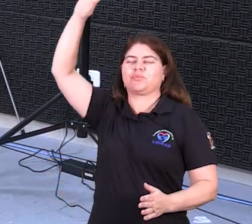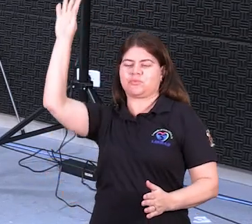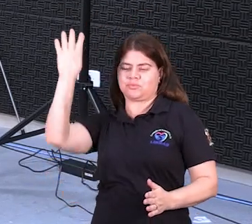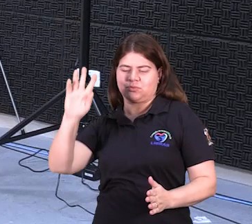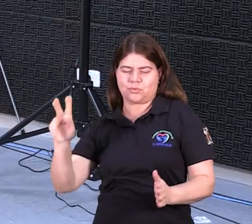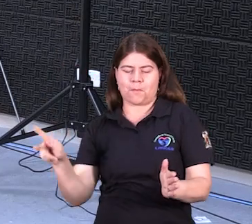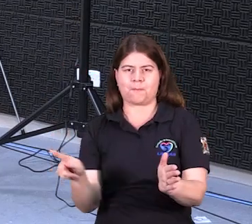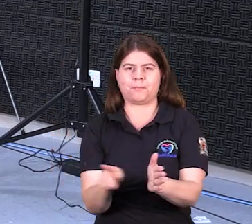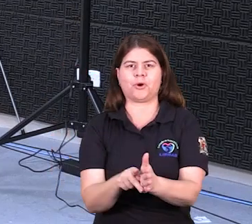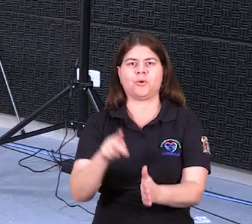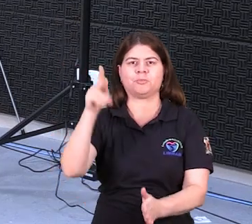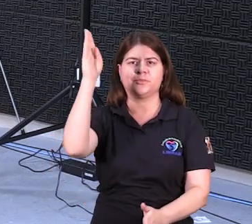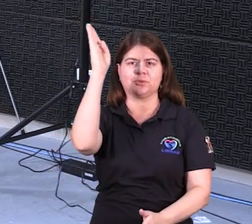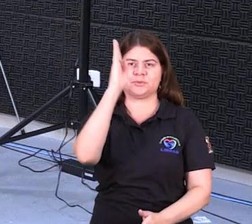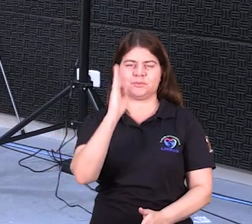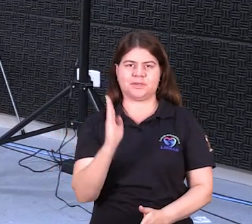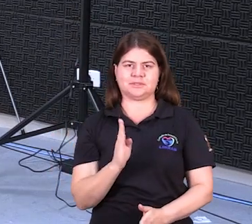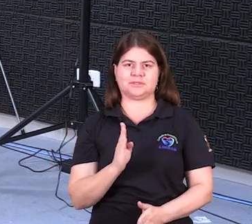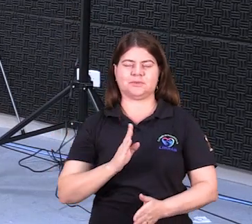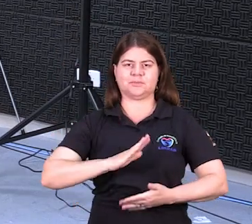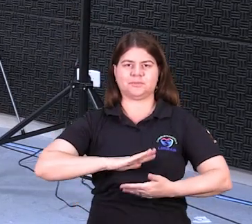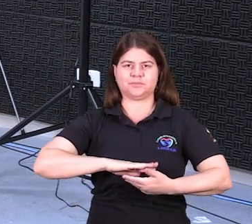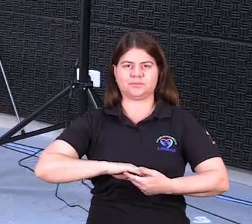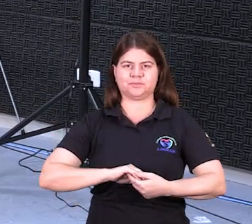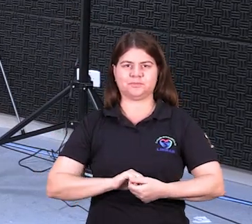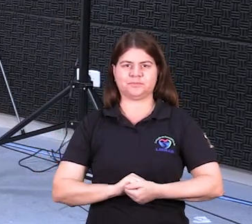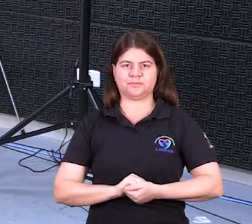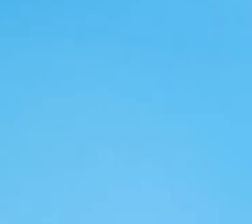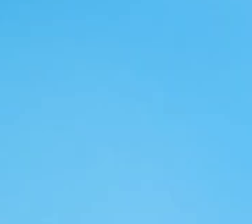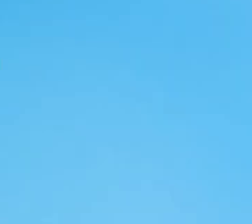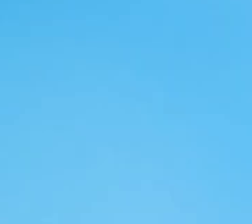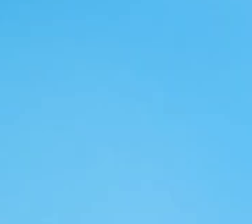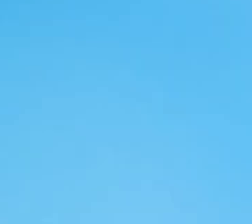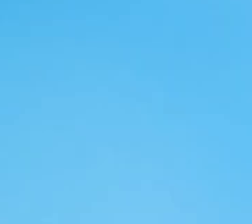desenho o território, eu falo que aquilo é próprio, aquilo é Brasil.